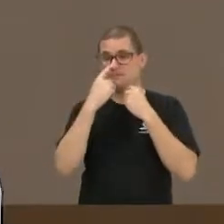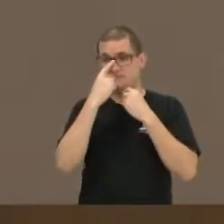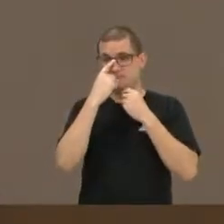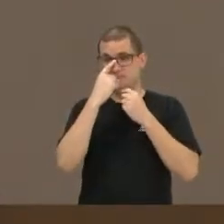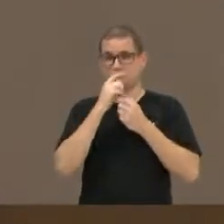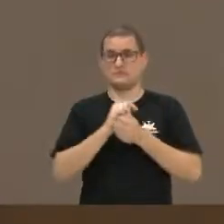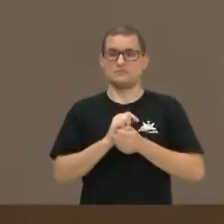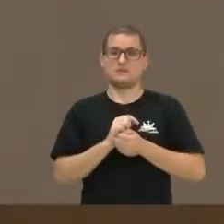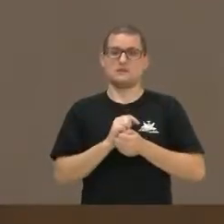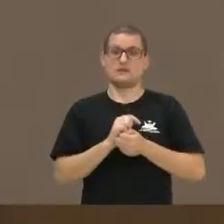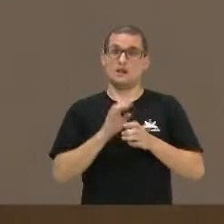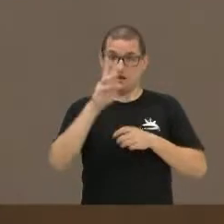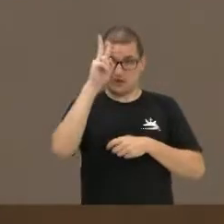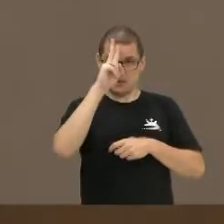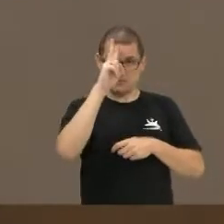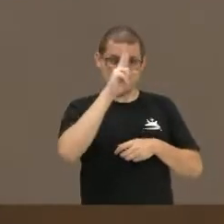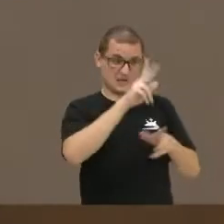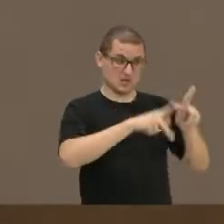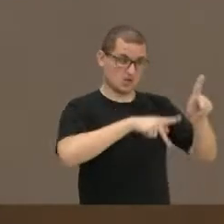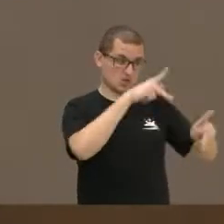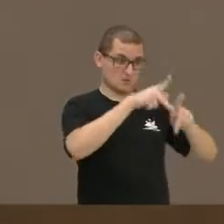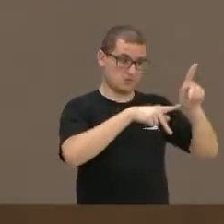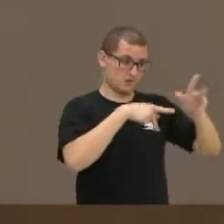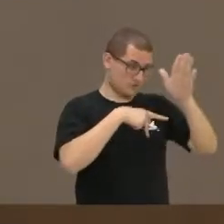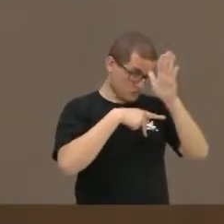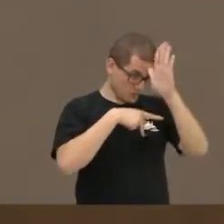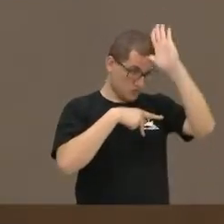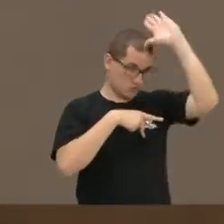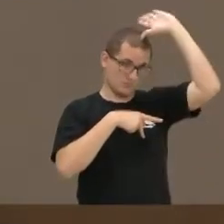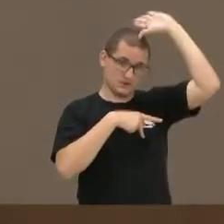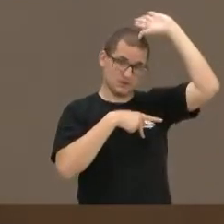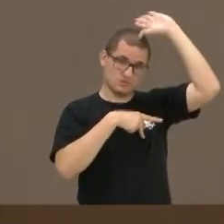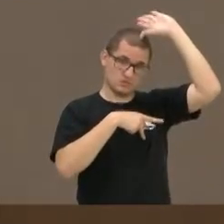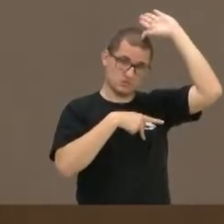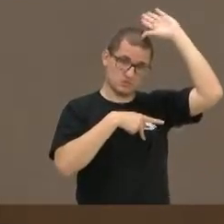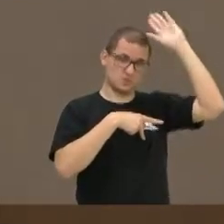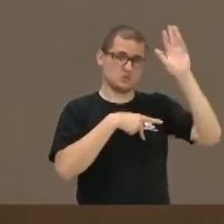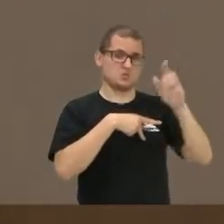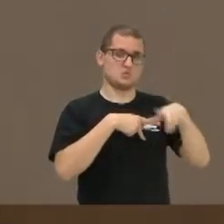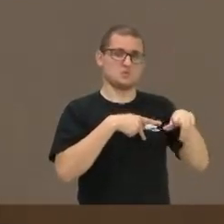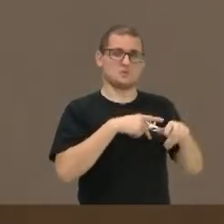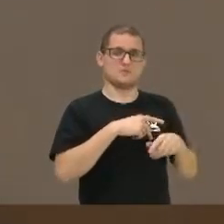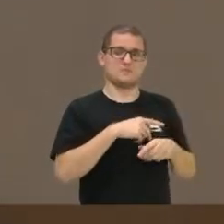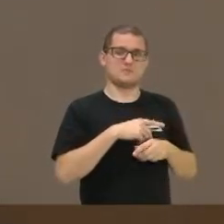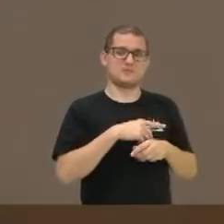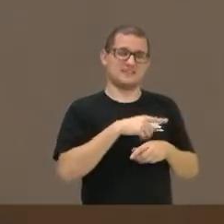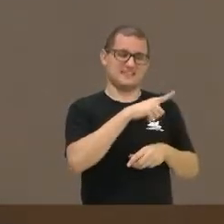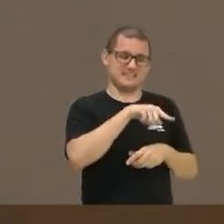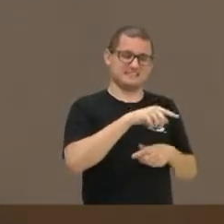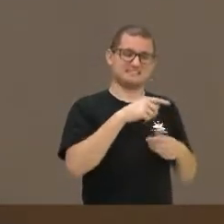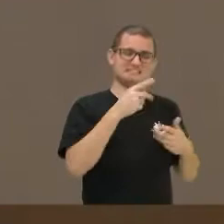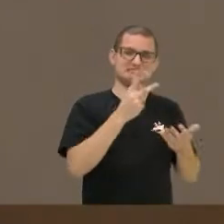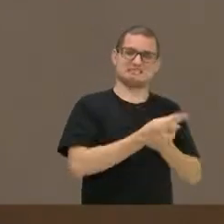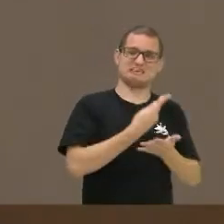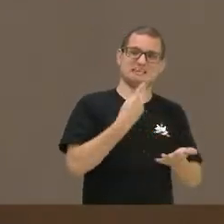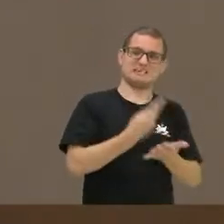o império romano o imperador perseguidor o está a impedir